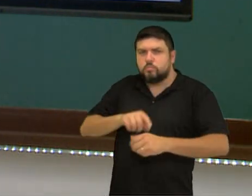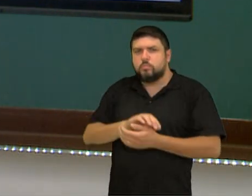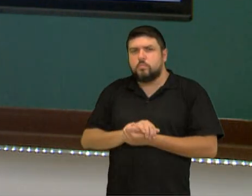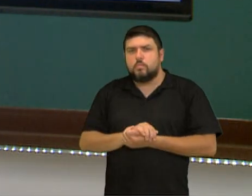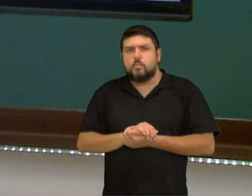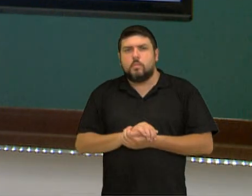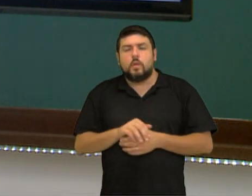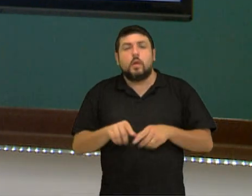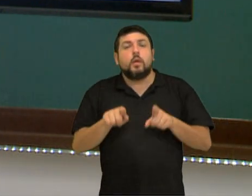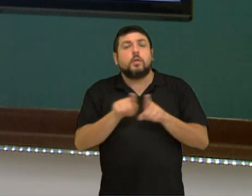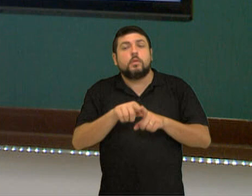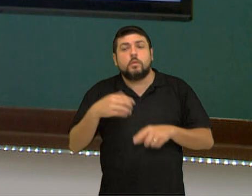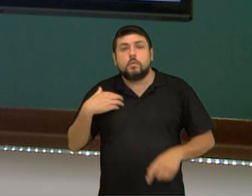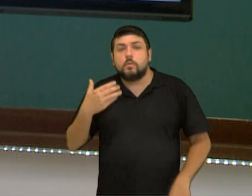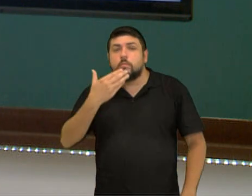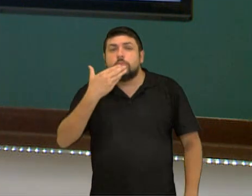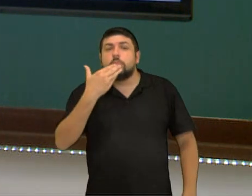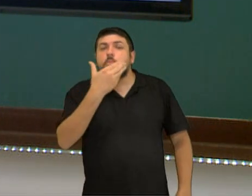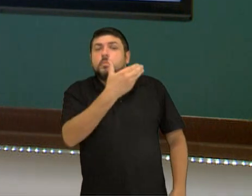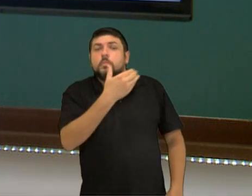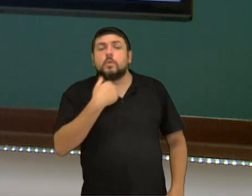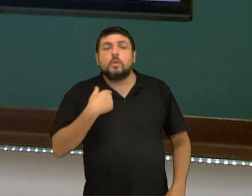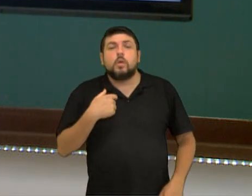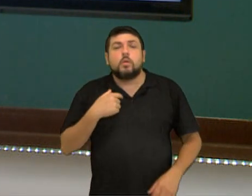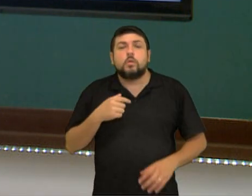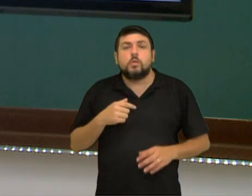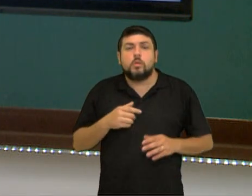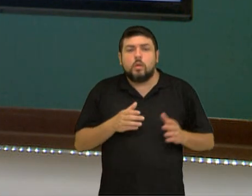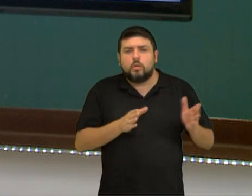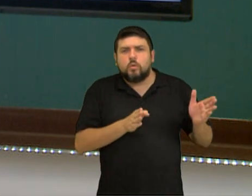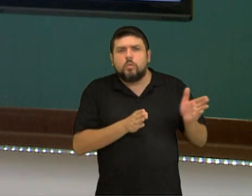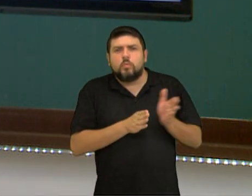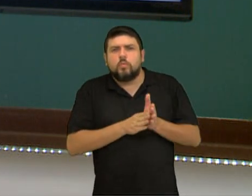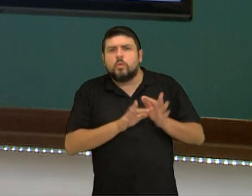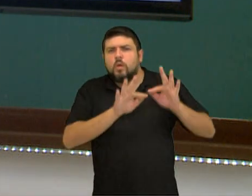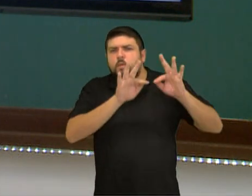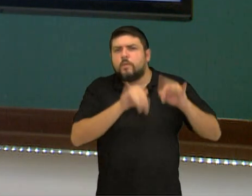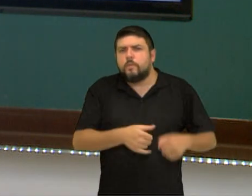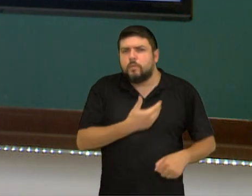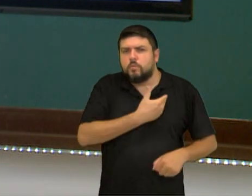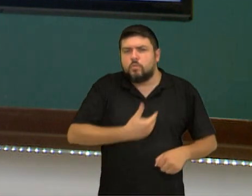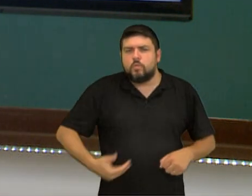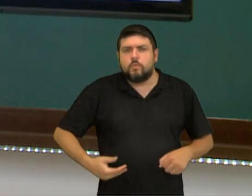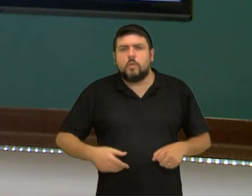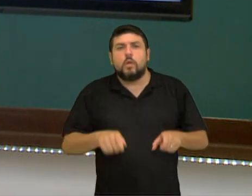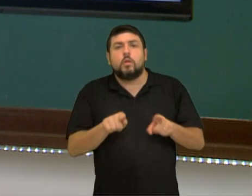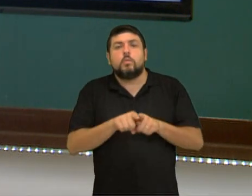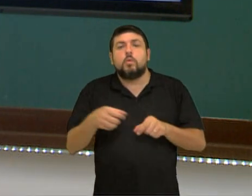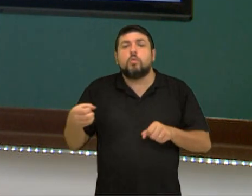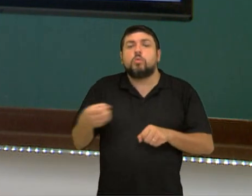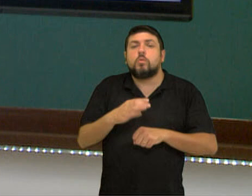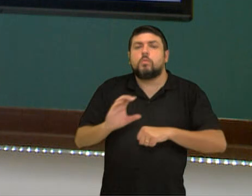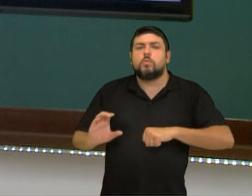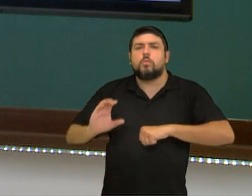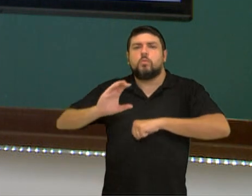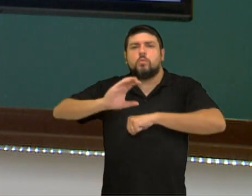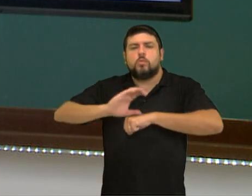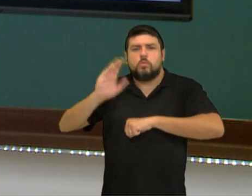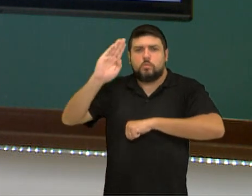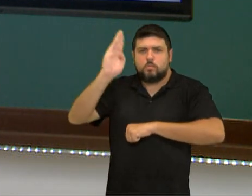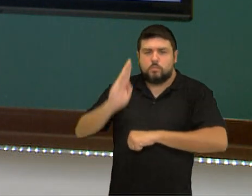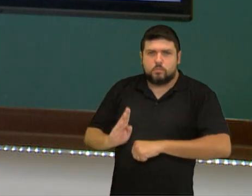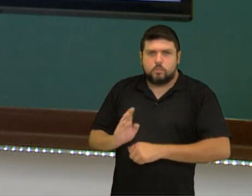consequência, pediam então o fim do governo provisório e uma nova Constituição para o Brasil. Eram